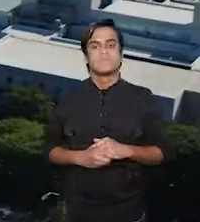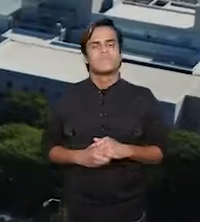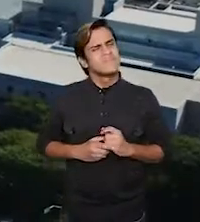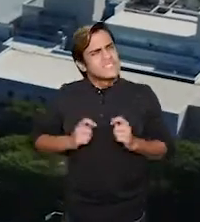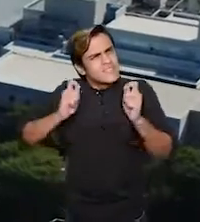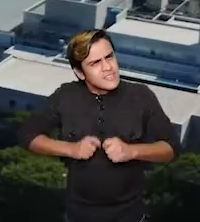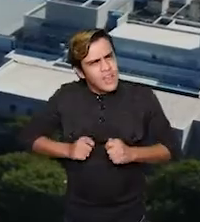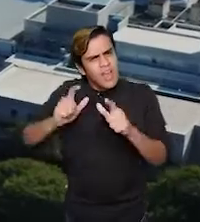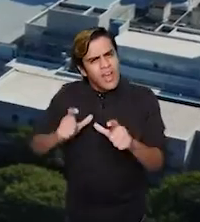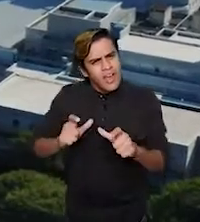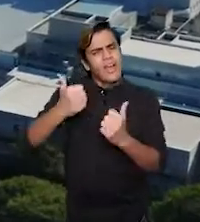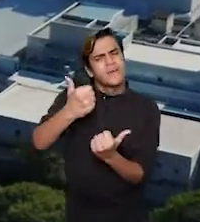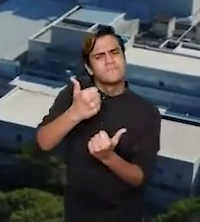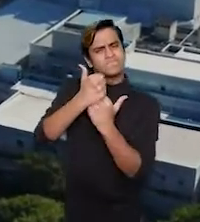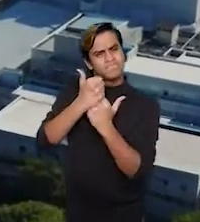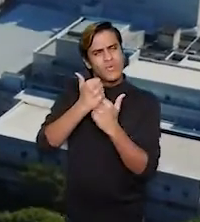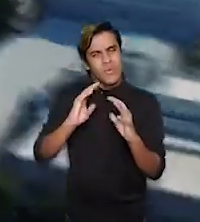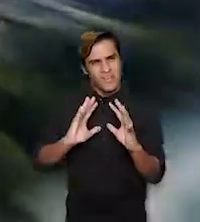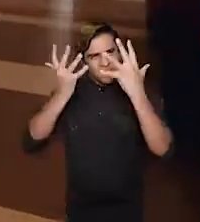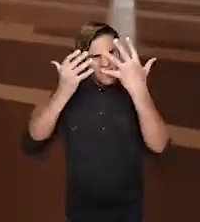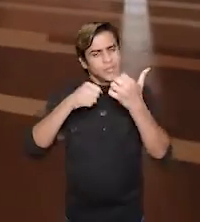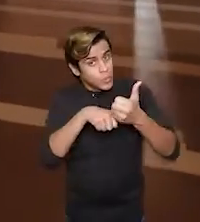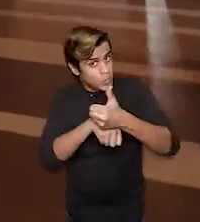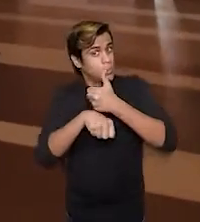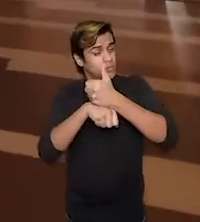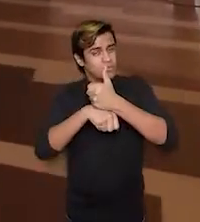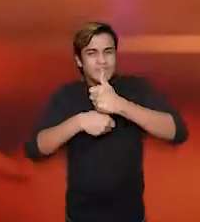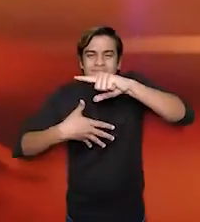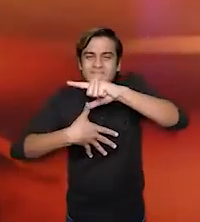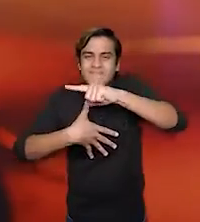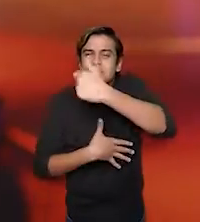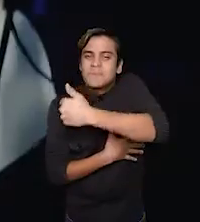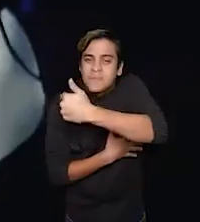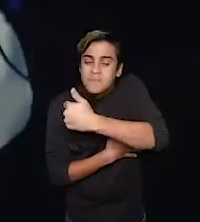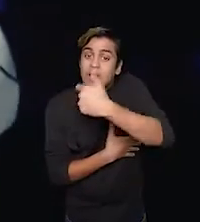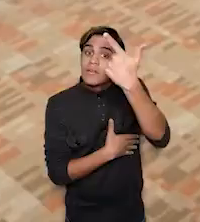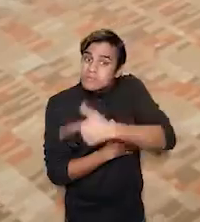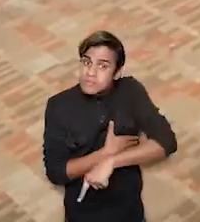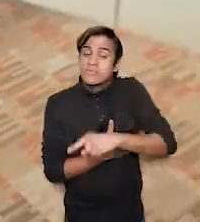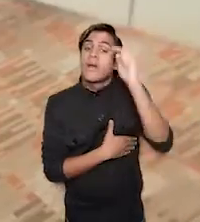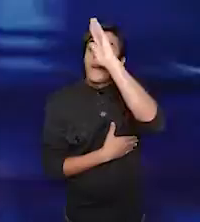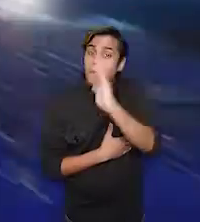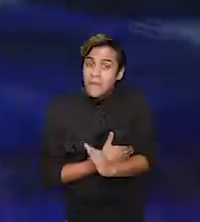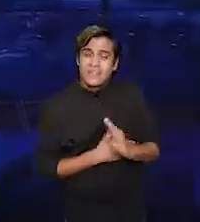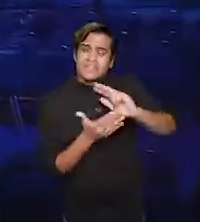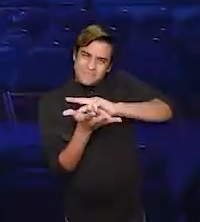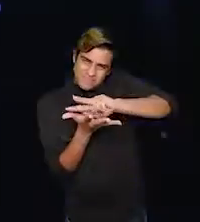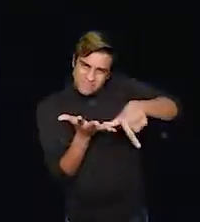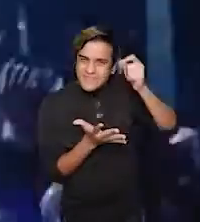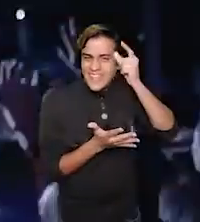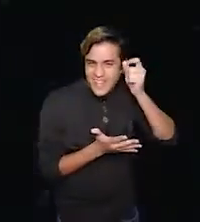E se uma cidade pudesse oferecer tudo? Oferecer a estrutura para eventos mais completa e profissional da América